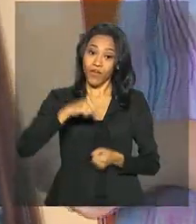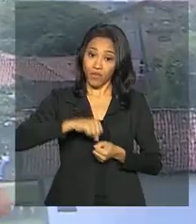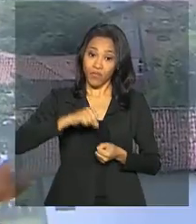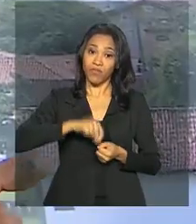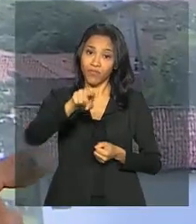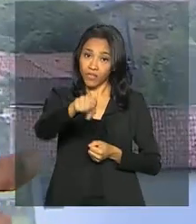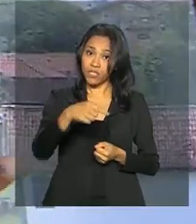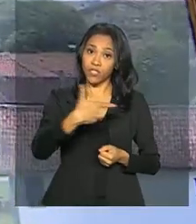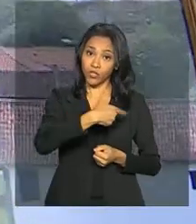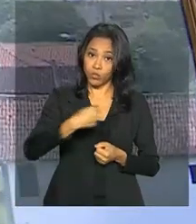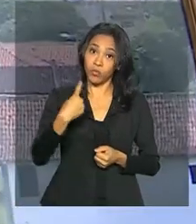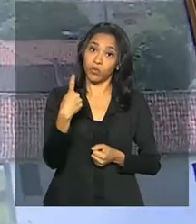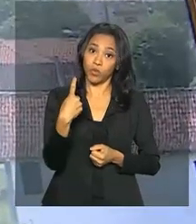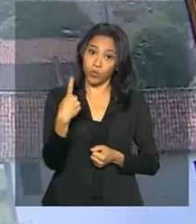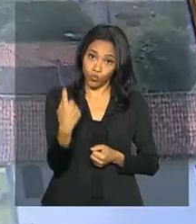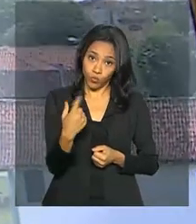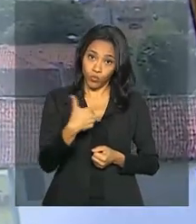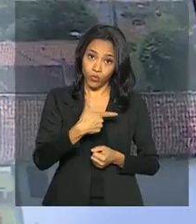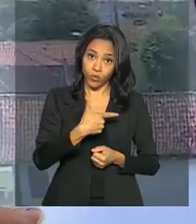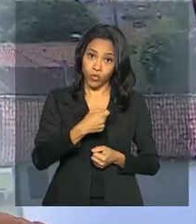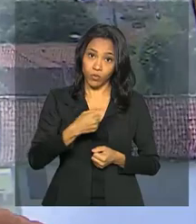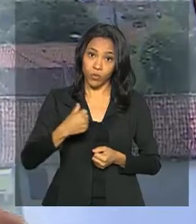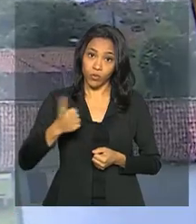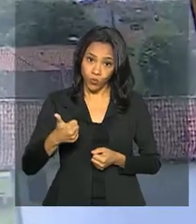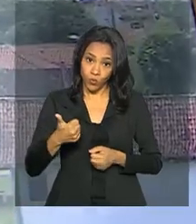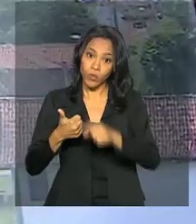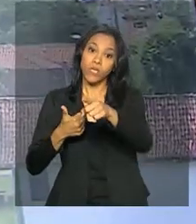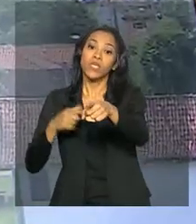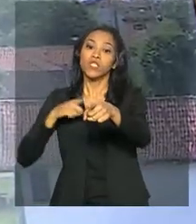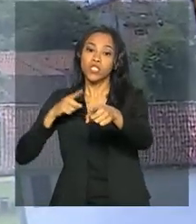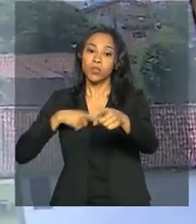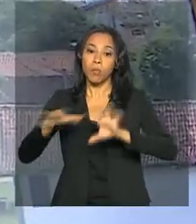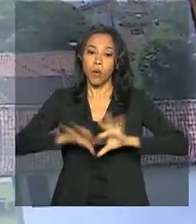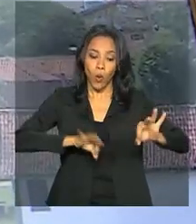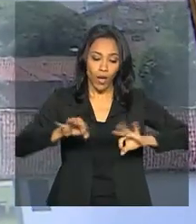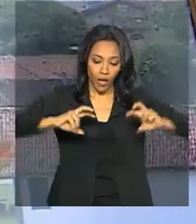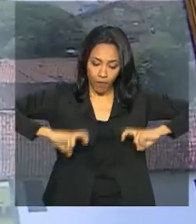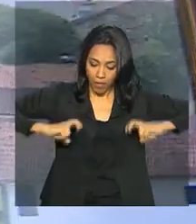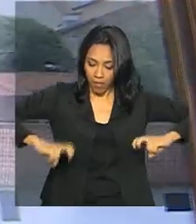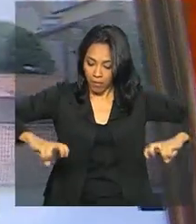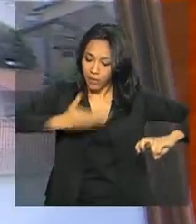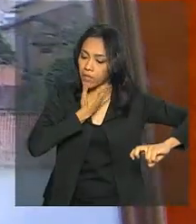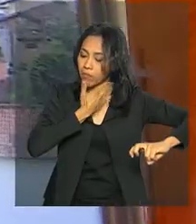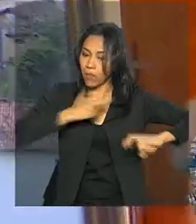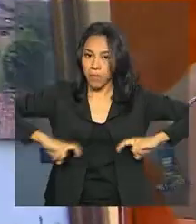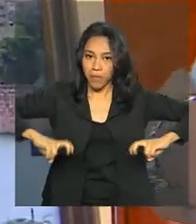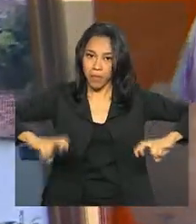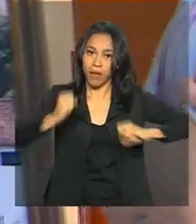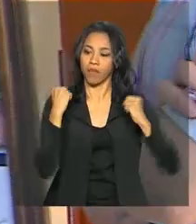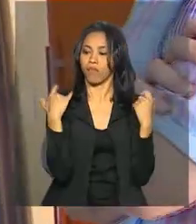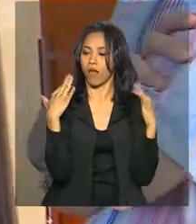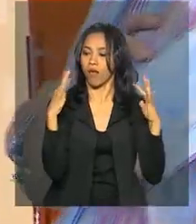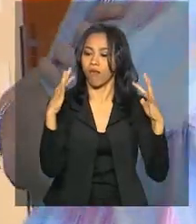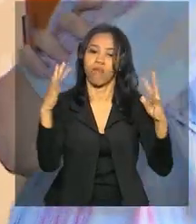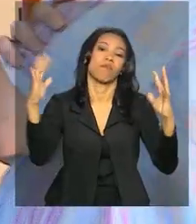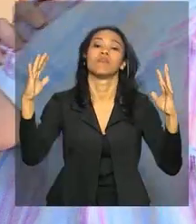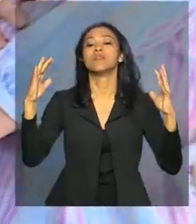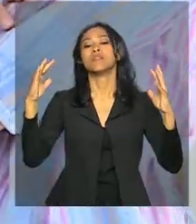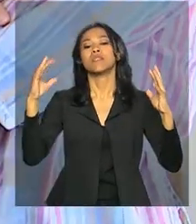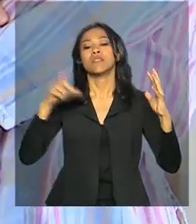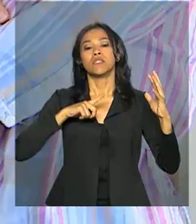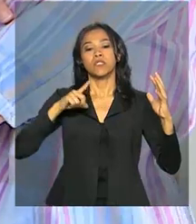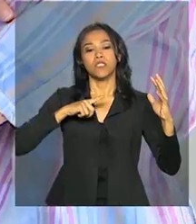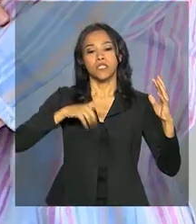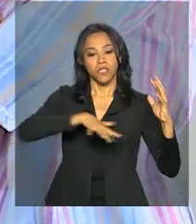2001. Aqui tinha uma praça, tinha uma praça arrumada, onde é que tá a árvore, é um canteiro. Para cá era um triângulo.